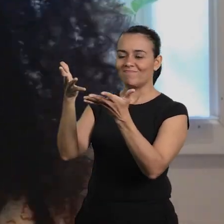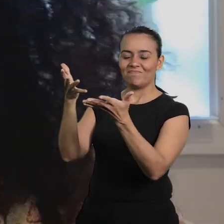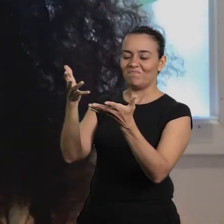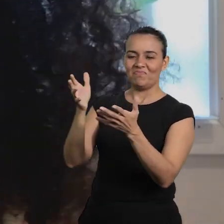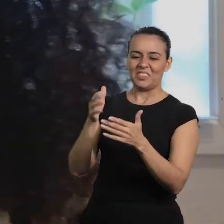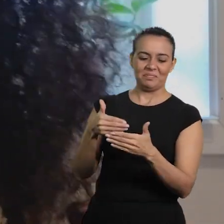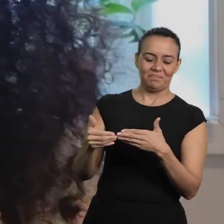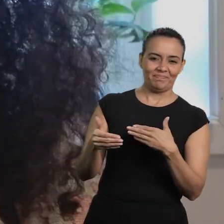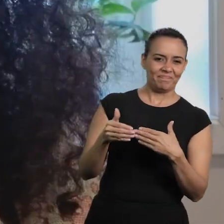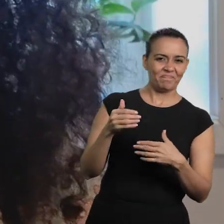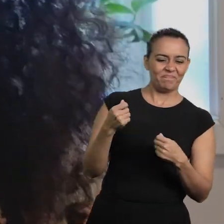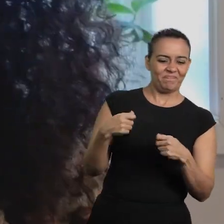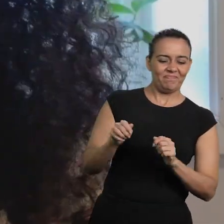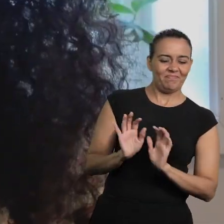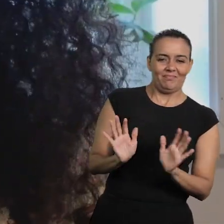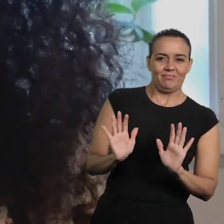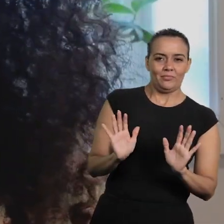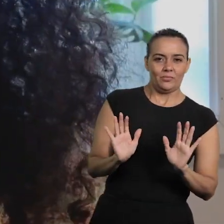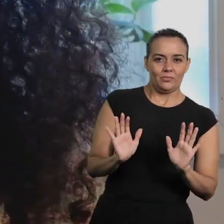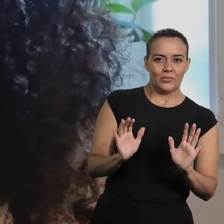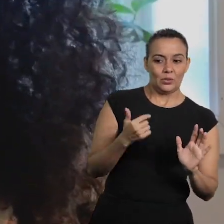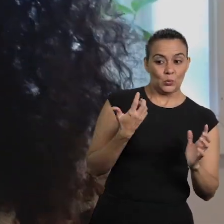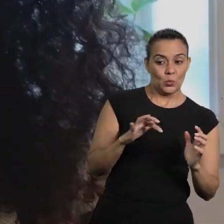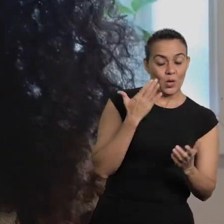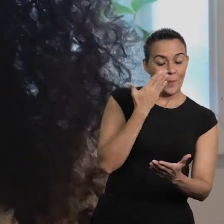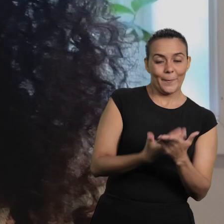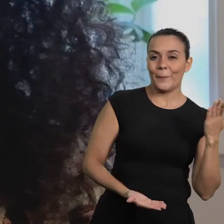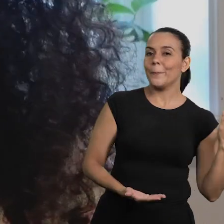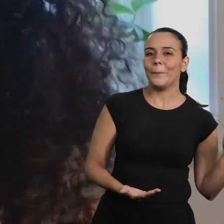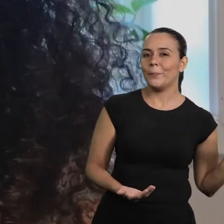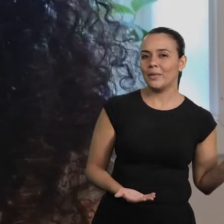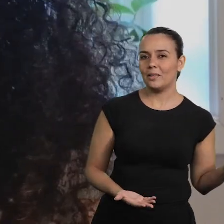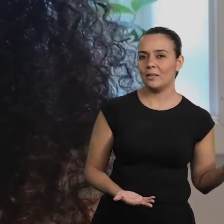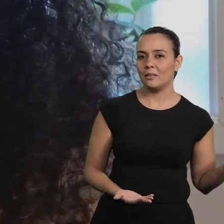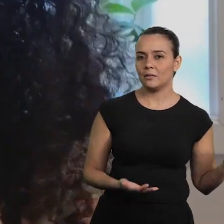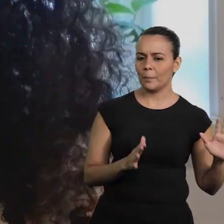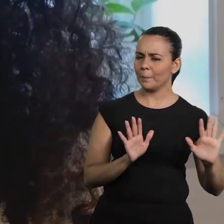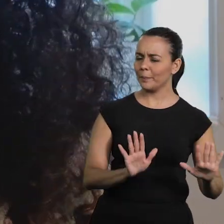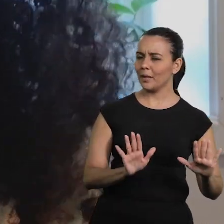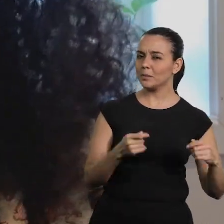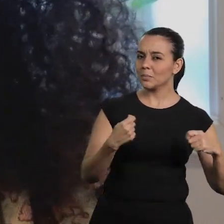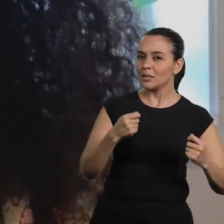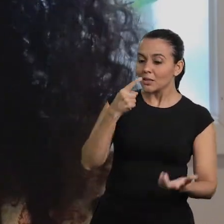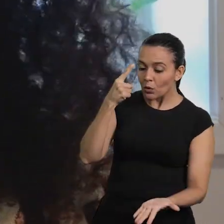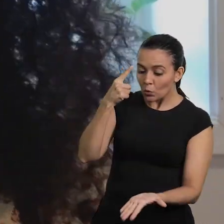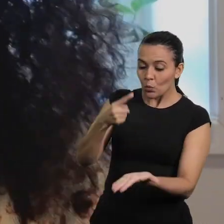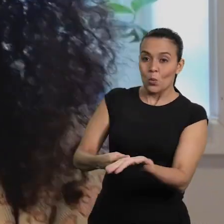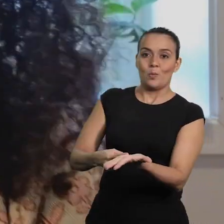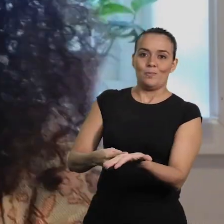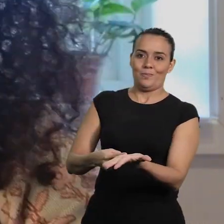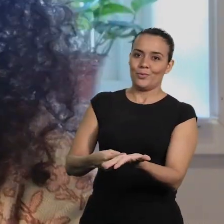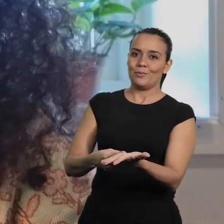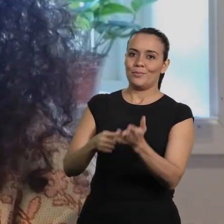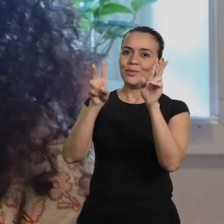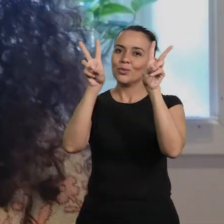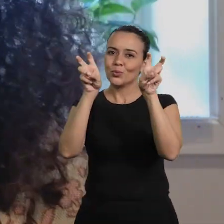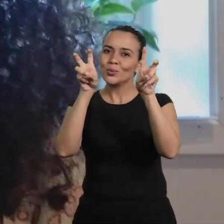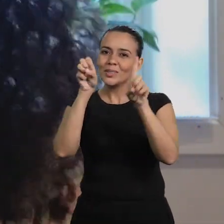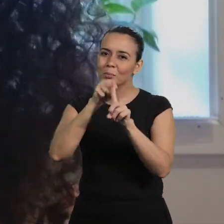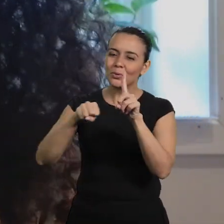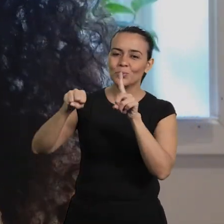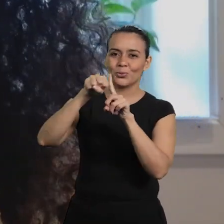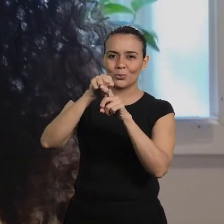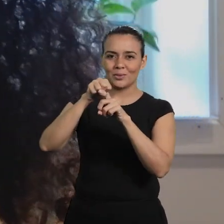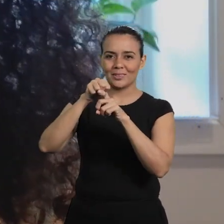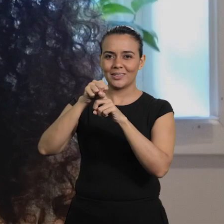a gente tem visto até hoje em termos da retórica, né, com relação ao compromisso com esses temas,